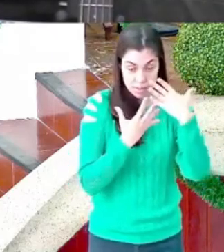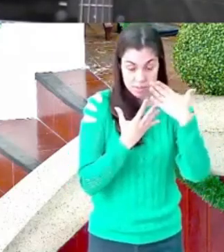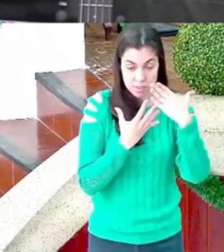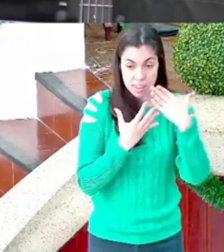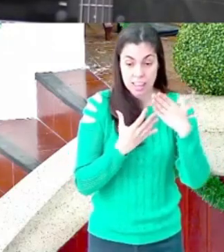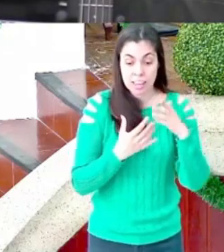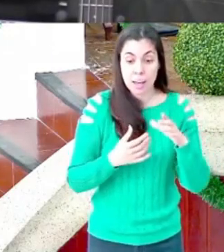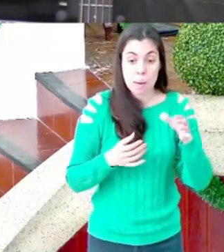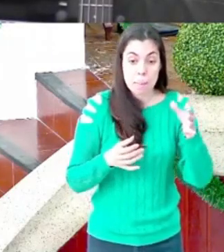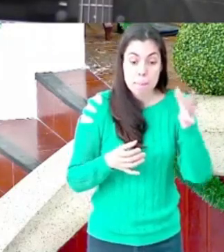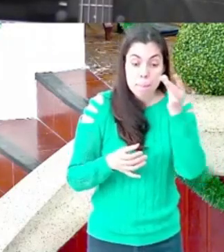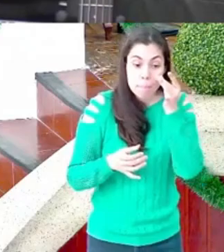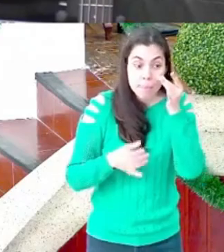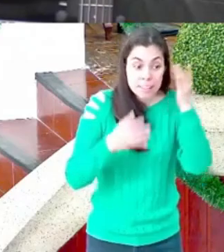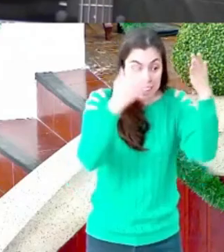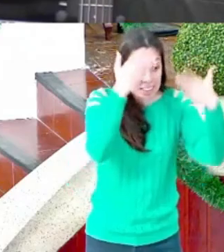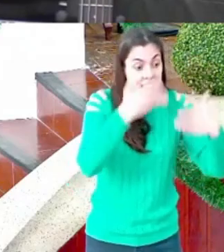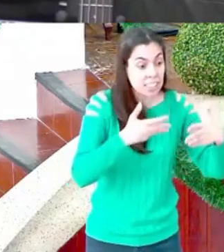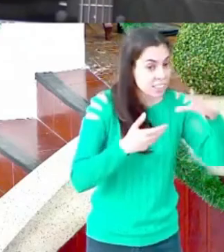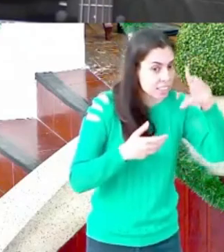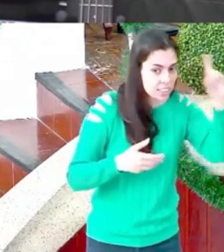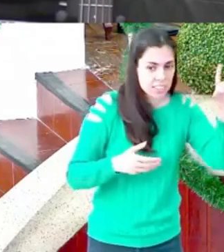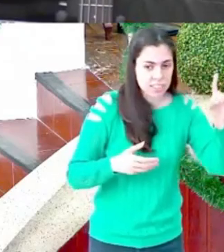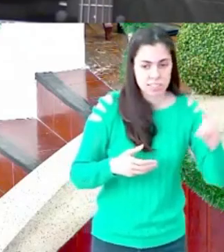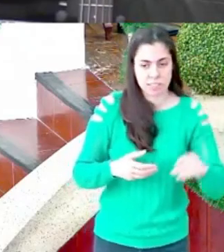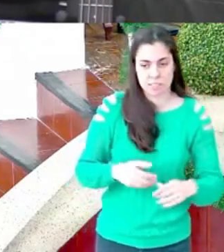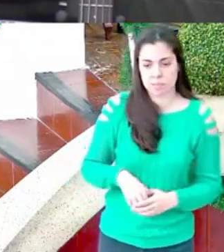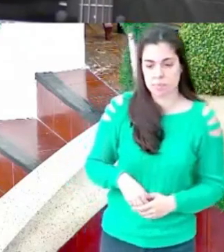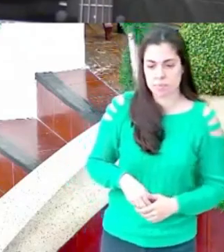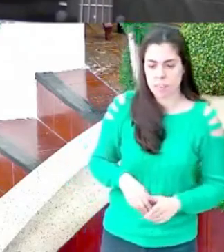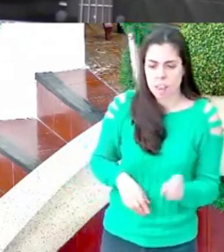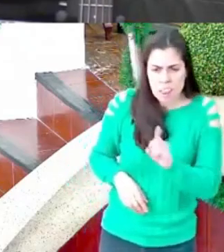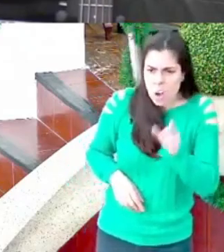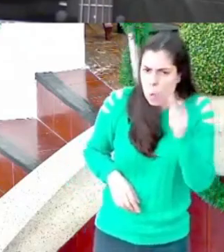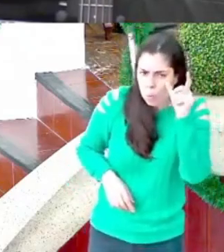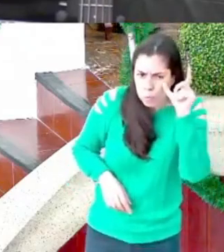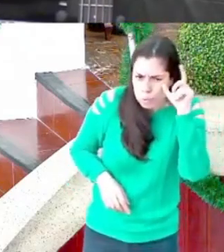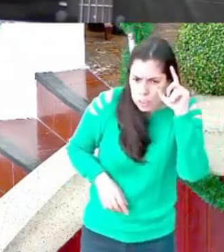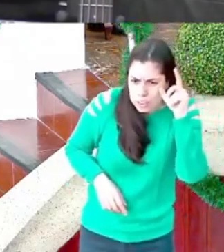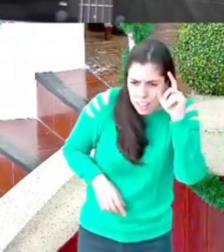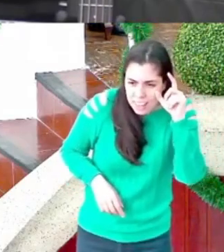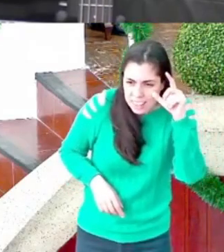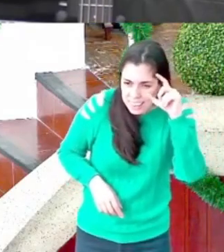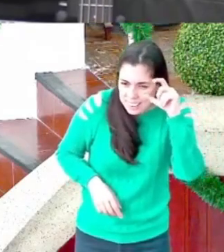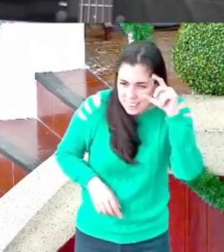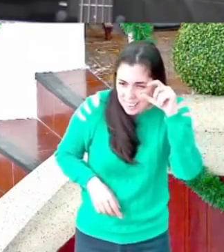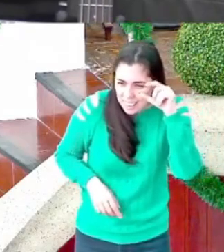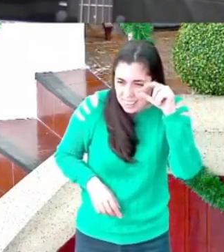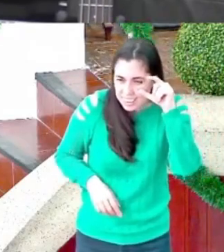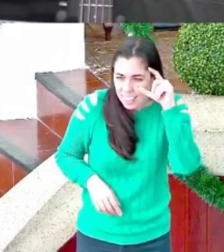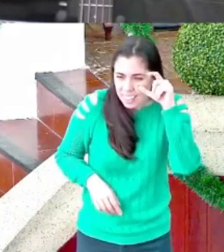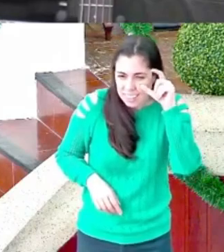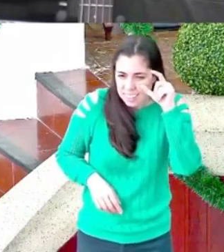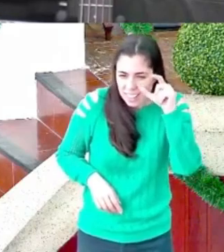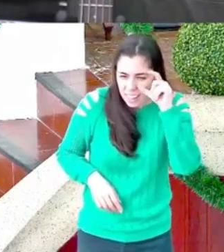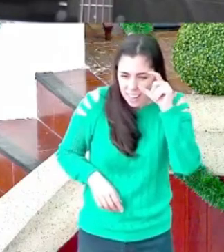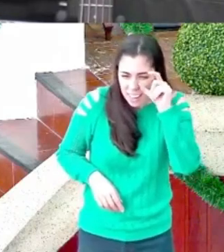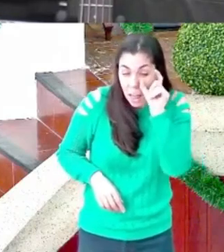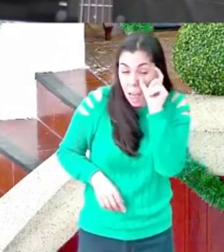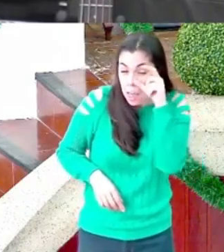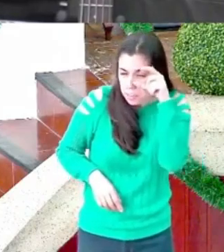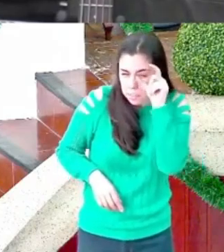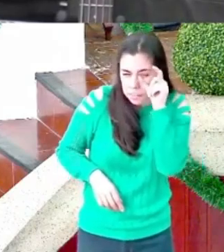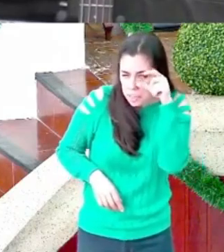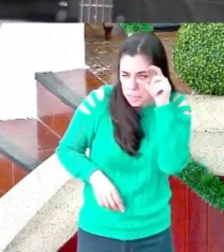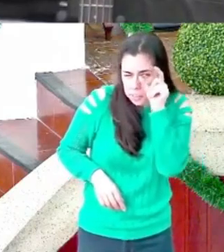espirituais, e a primeira delas é examinar o coração, examinar a finalidade, porque fazemos isso ou deixamos